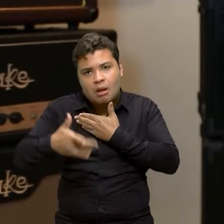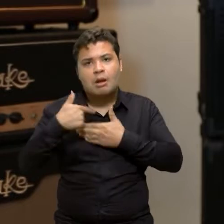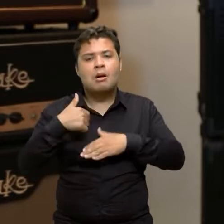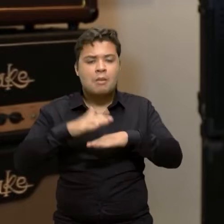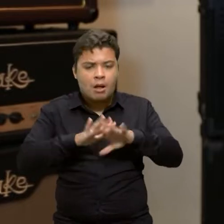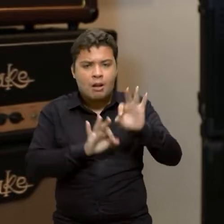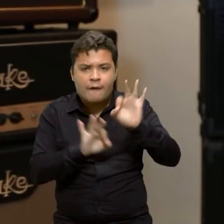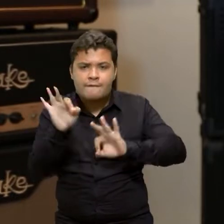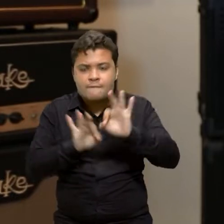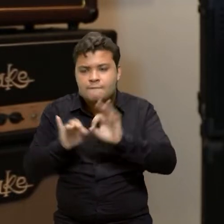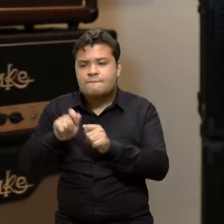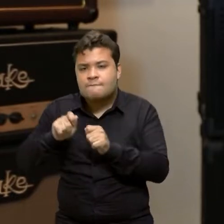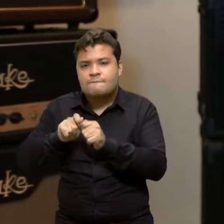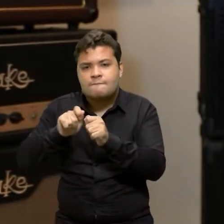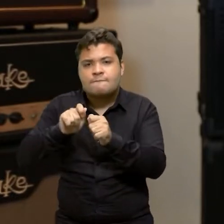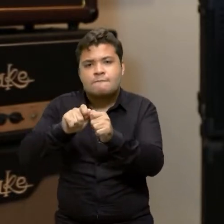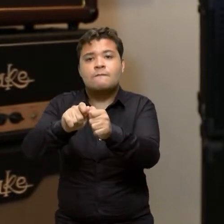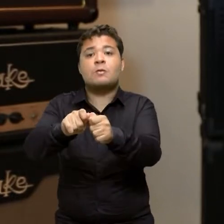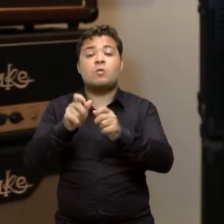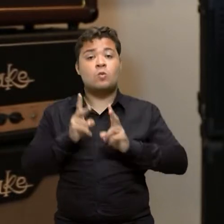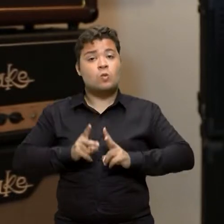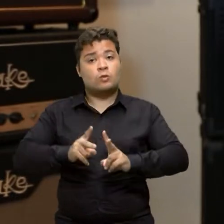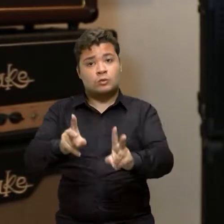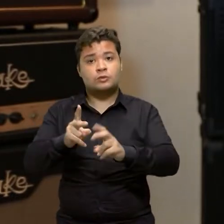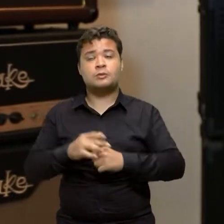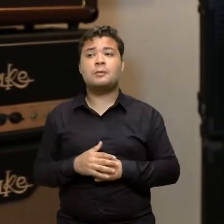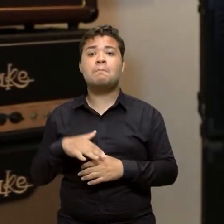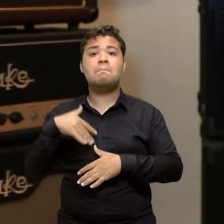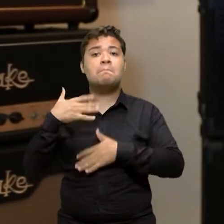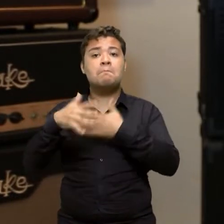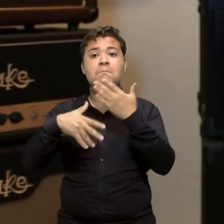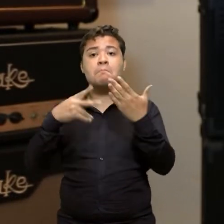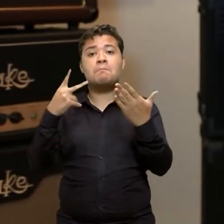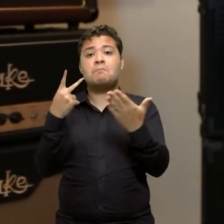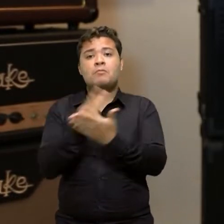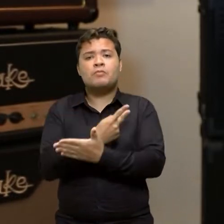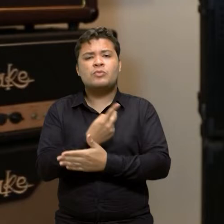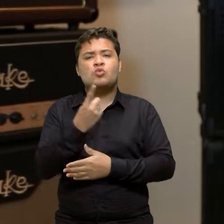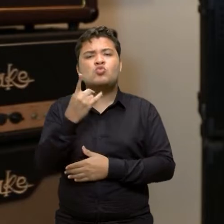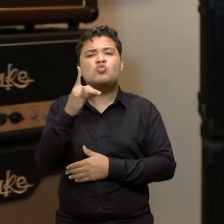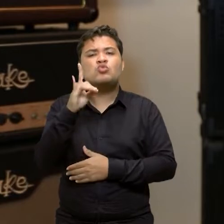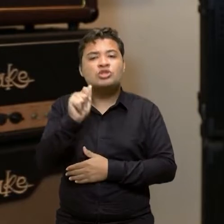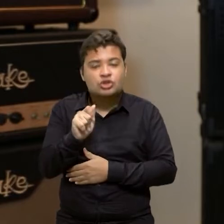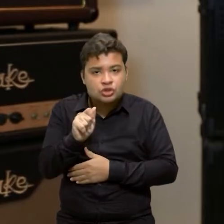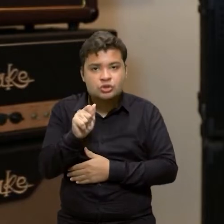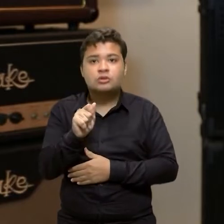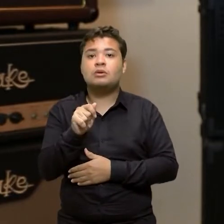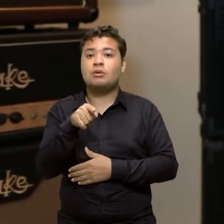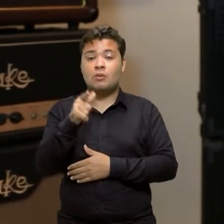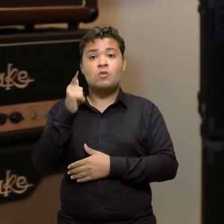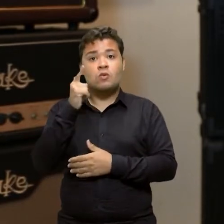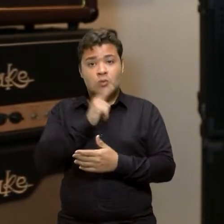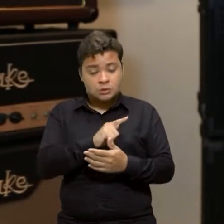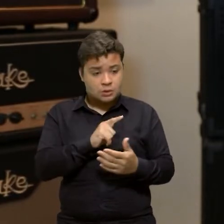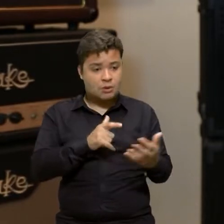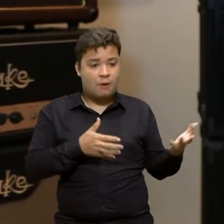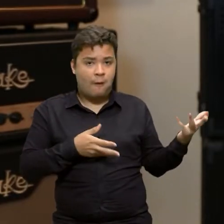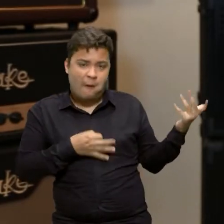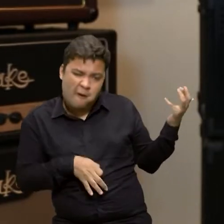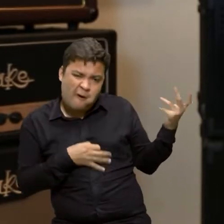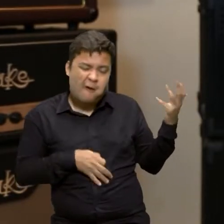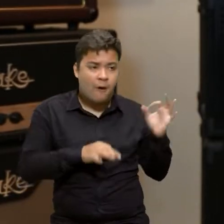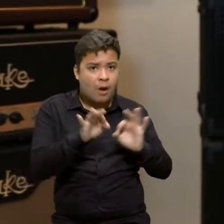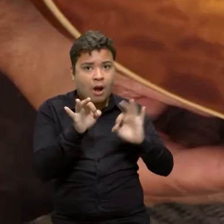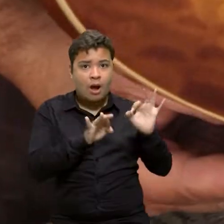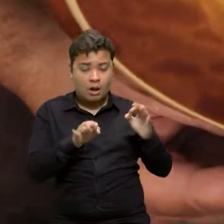algumas guitarras, fazendo outra, fazendo mais outra, até que um dia uma guitarra ficou parecida com a guitarra, e ela afinou e